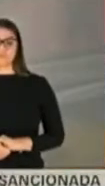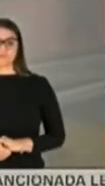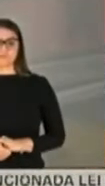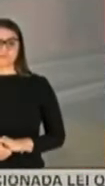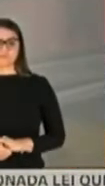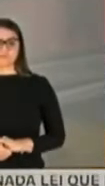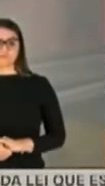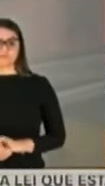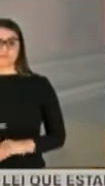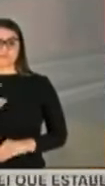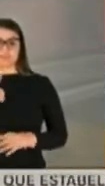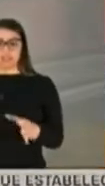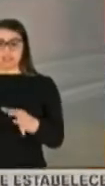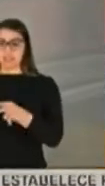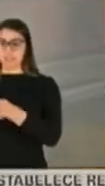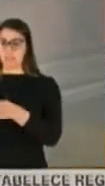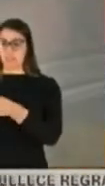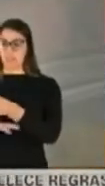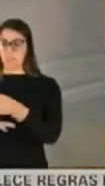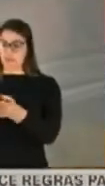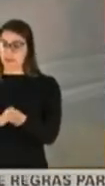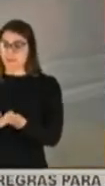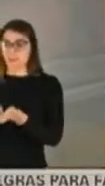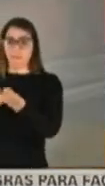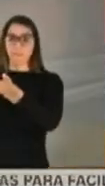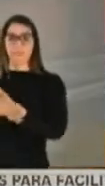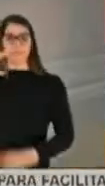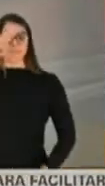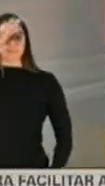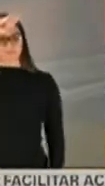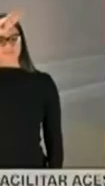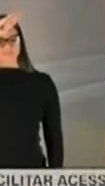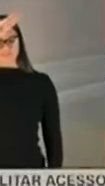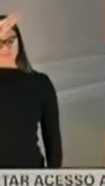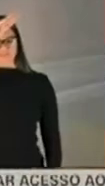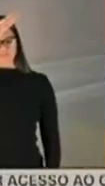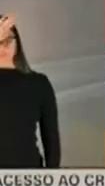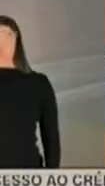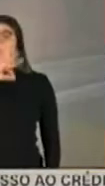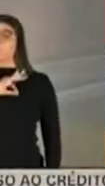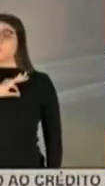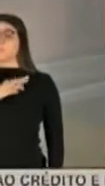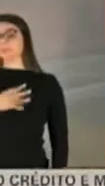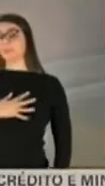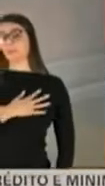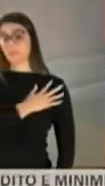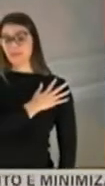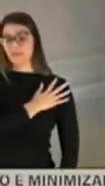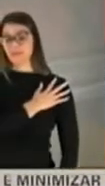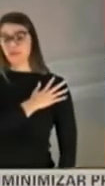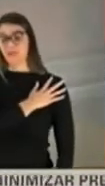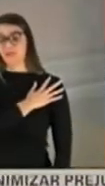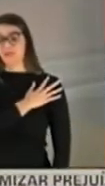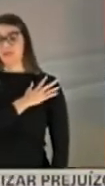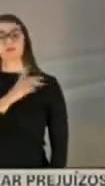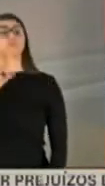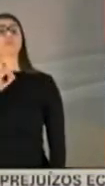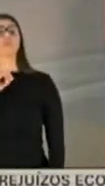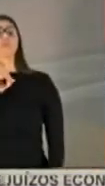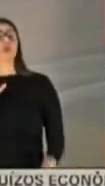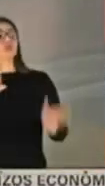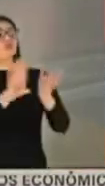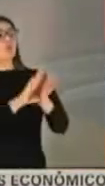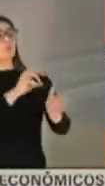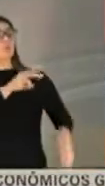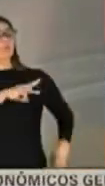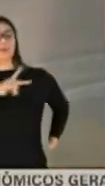é ligada à base de apoio de Bolsonaro. O cabo da Polícia Militar de Minas Gerais, Luiz Paulo, chegou ao Ministério da Saúde através